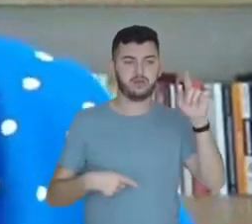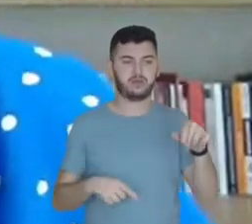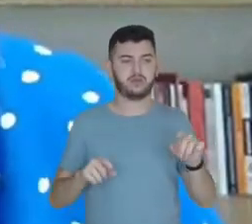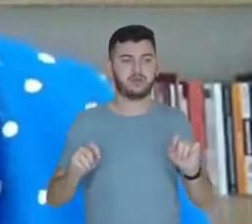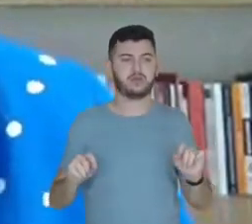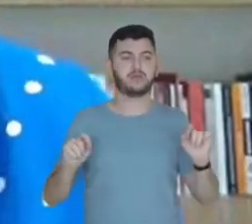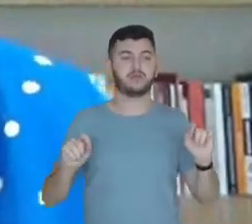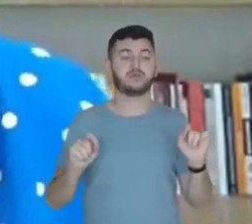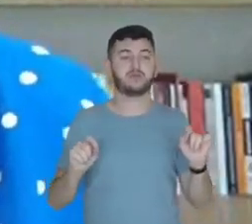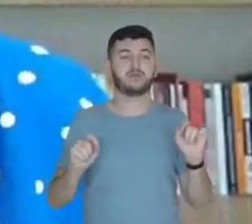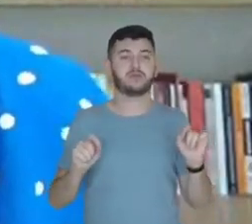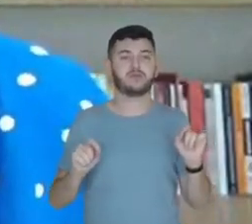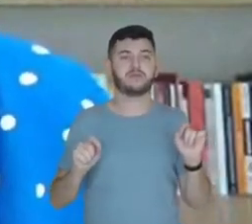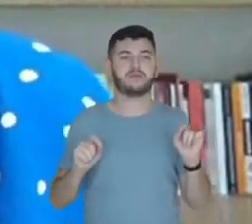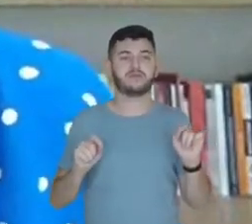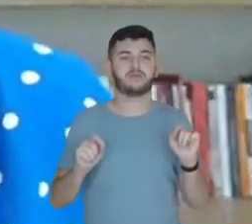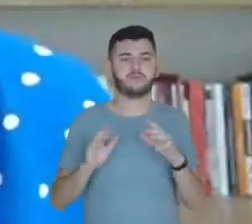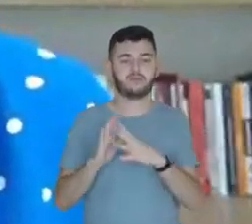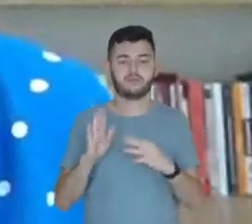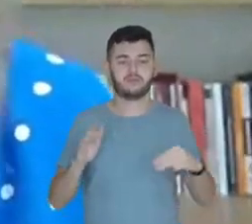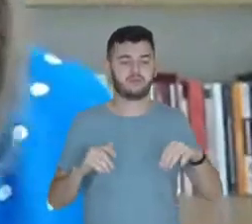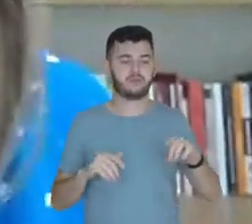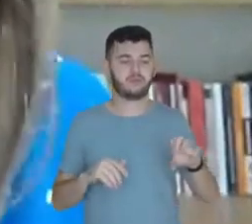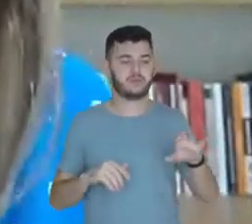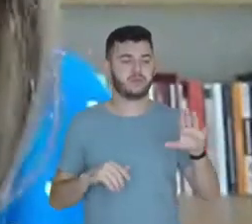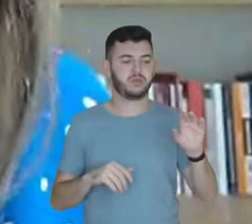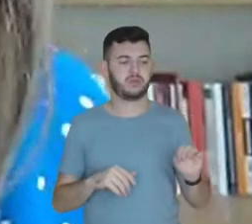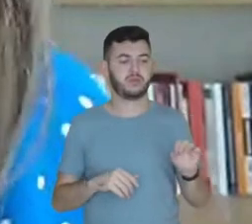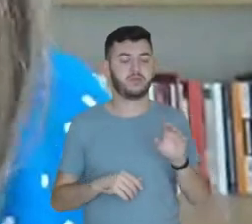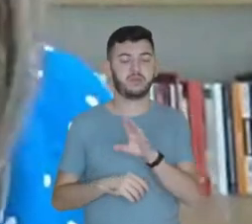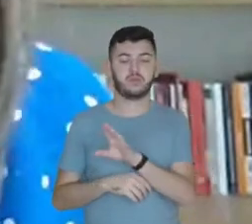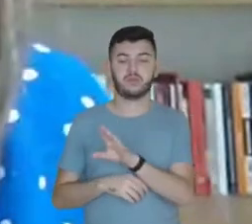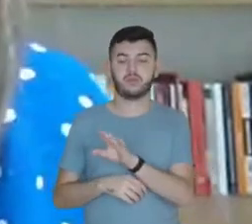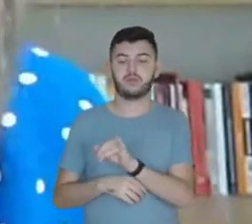convenção, supera o modelo biomédico